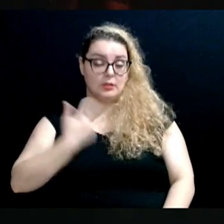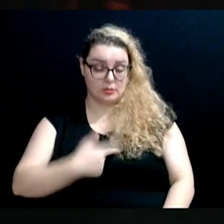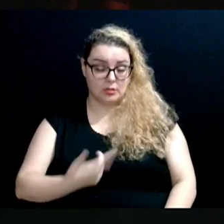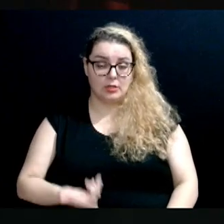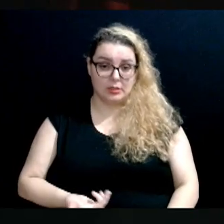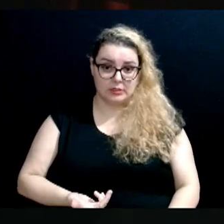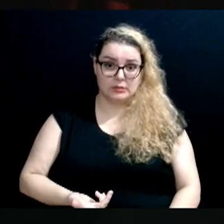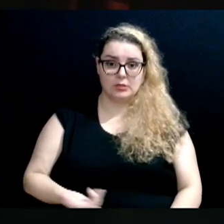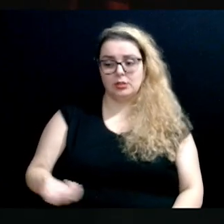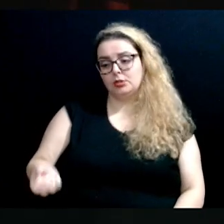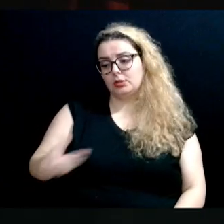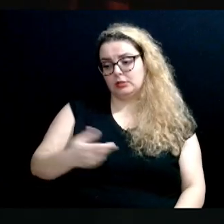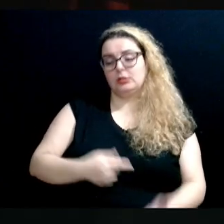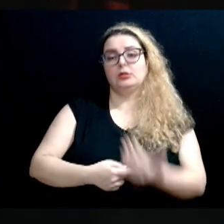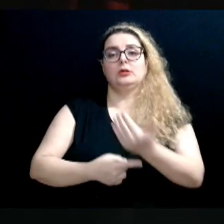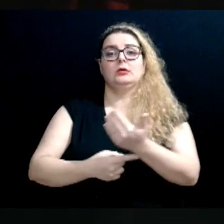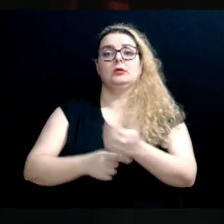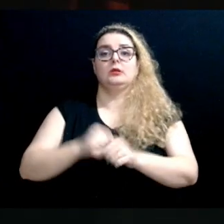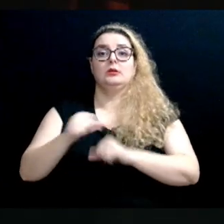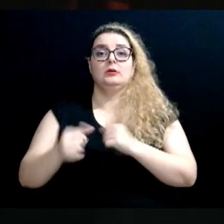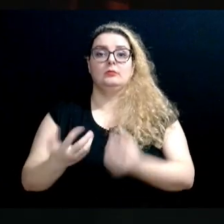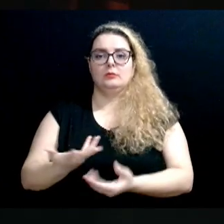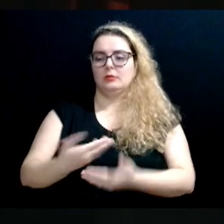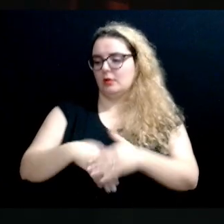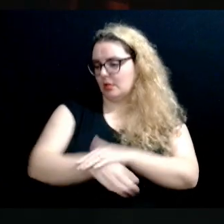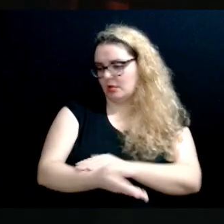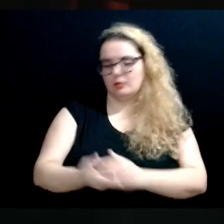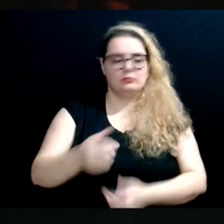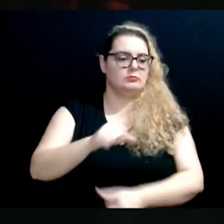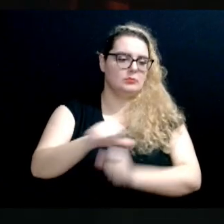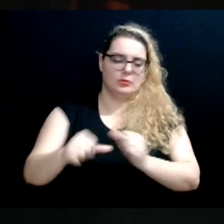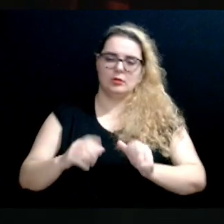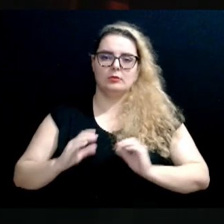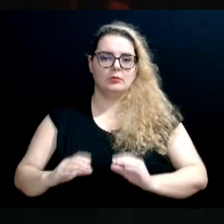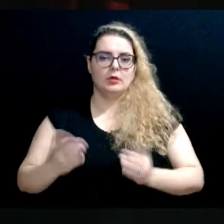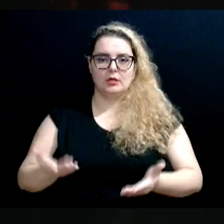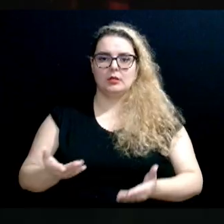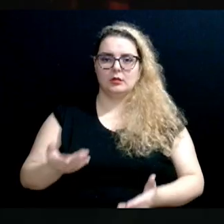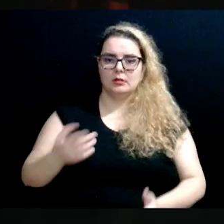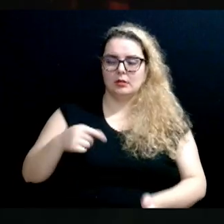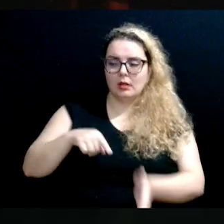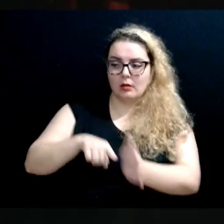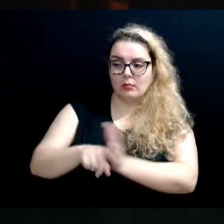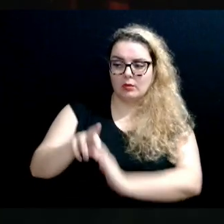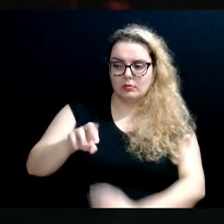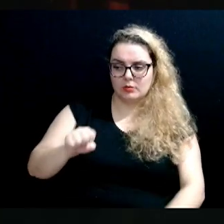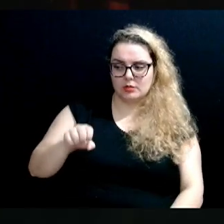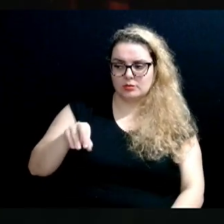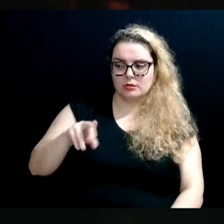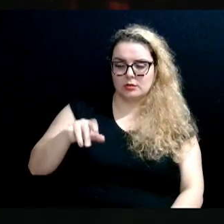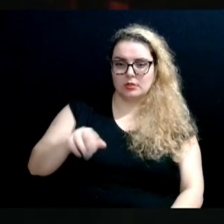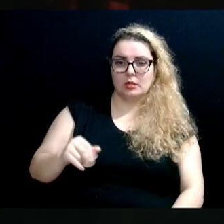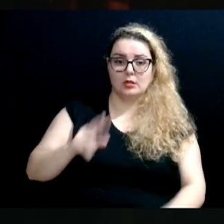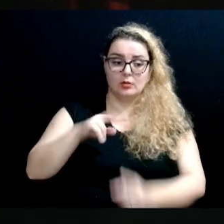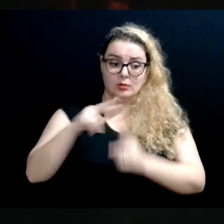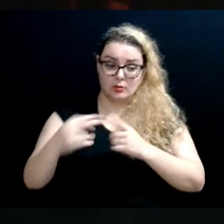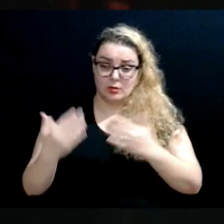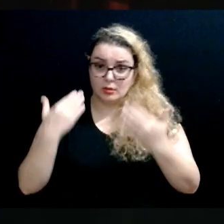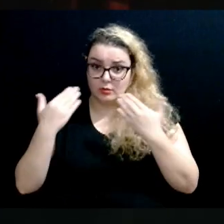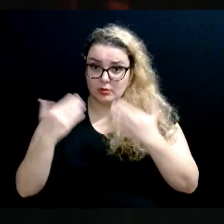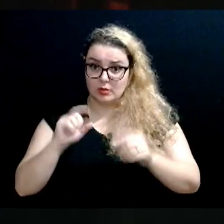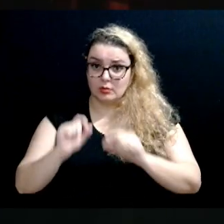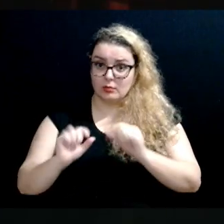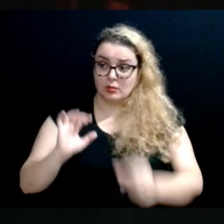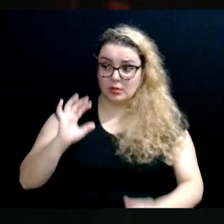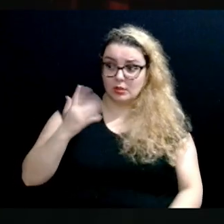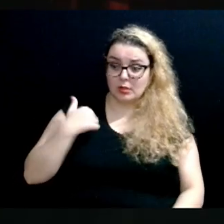tecnologia muda hábitos, muda comportamentos. E aí eu vou para a Soraya e pergunto, do ponto de vista psicológico, o que acontece no nosso